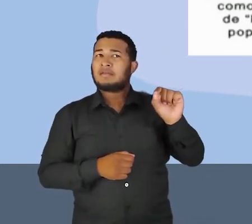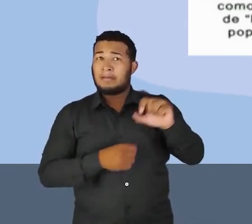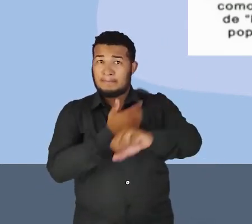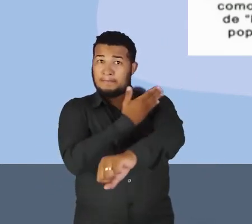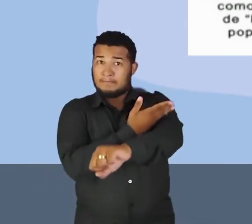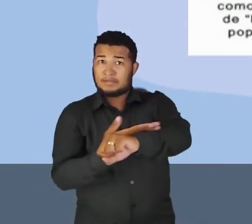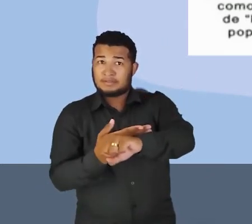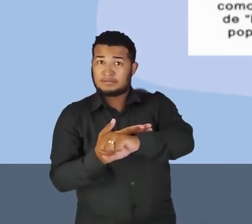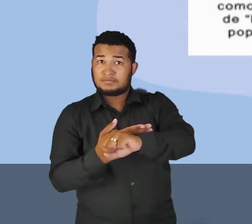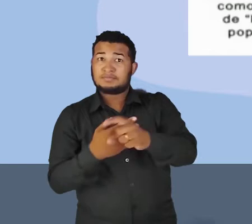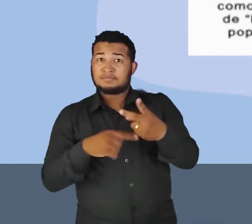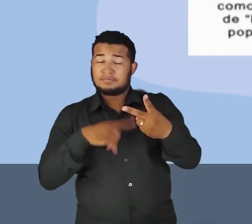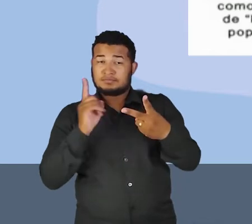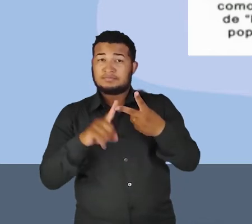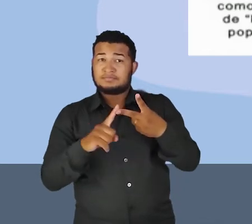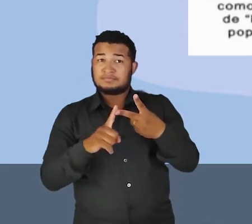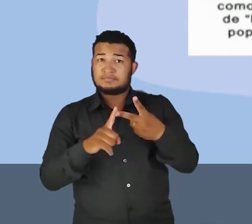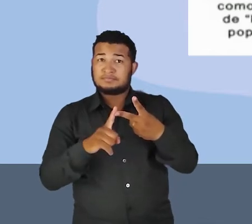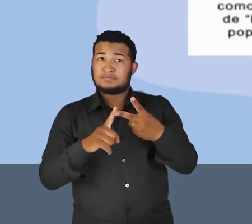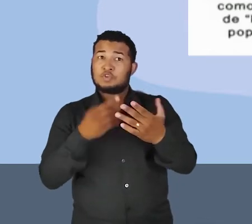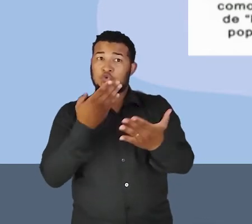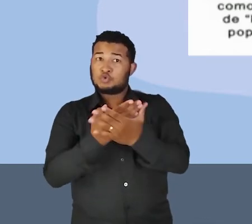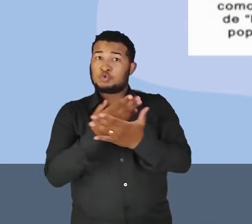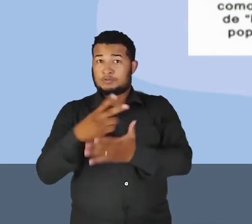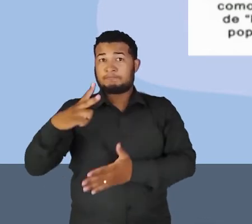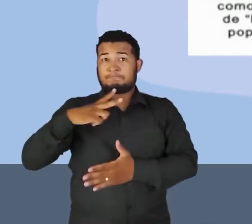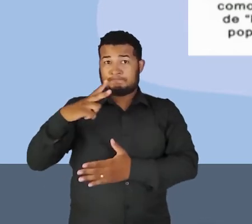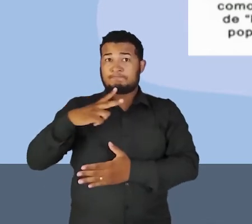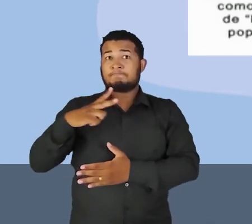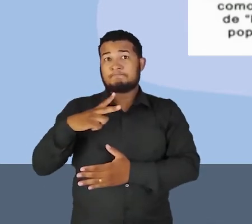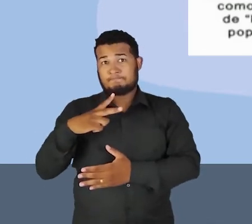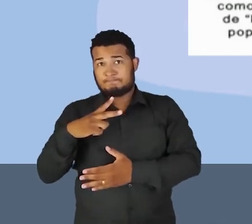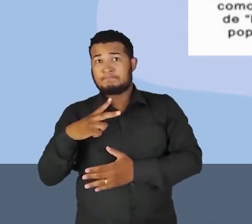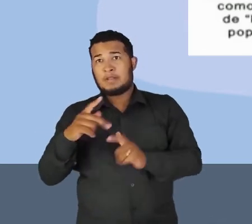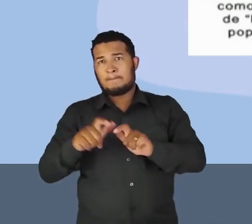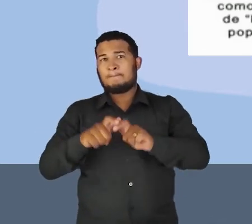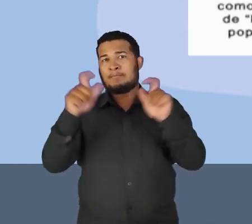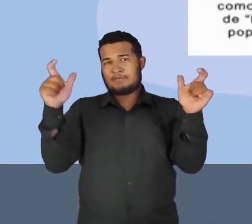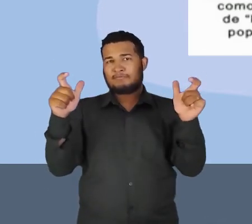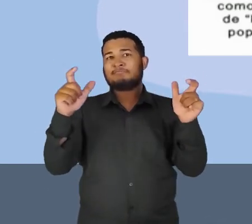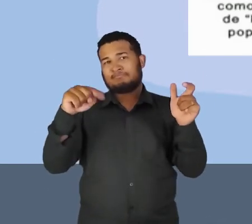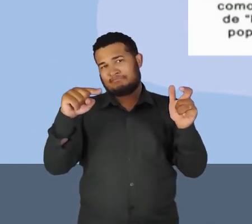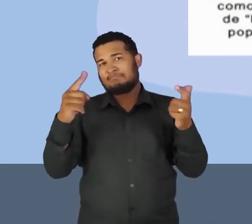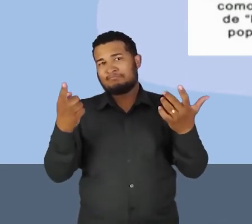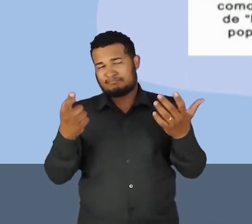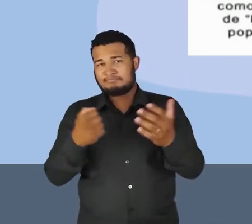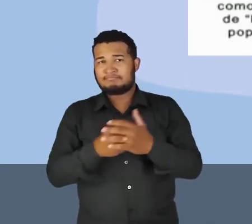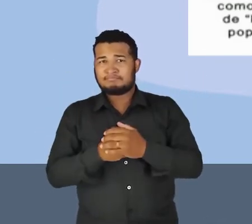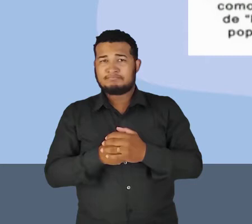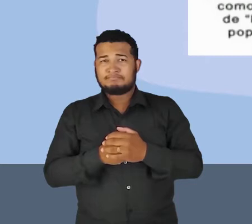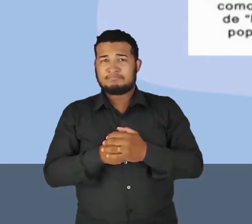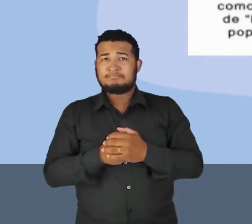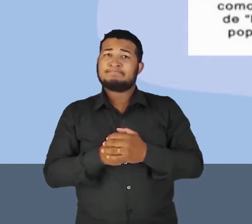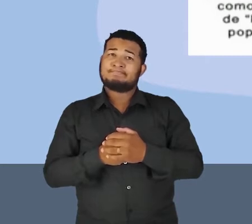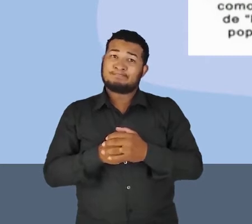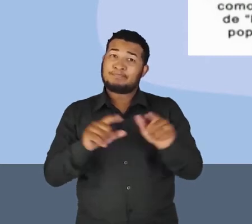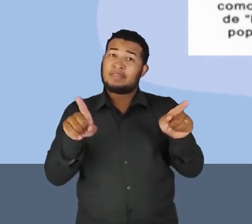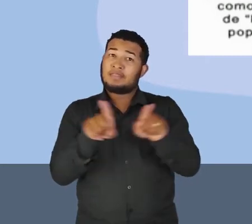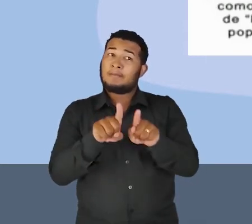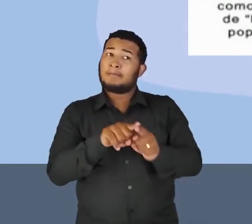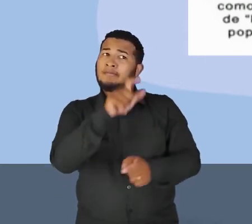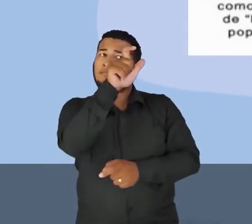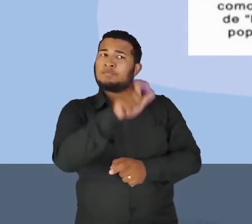branco, ele estudou em escola particular, na grande maioria das vezes, né?